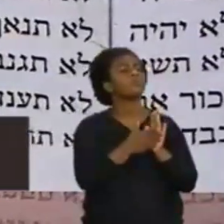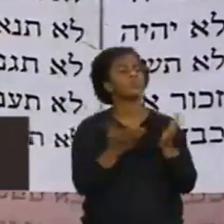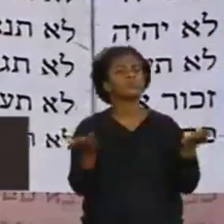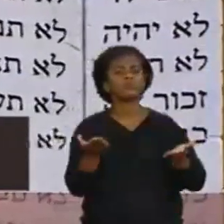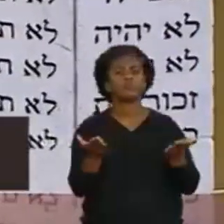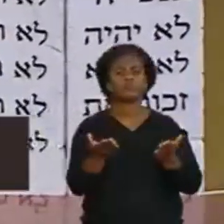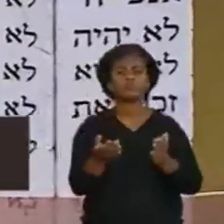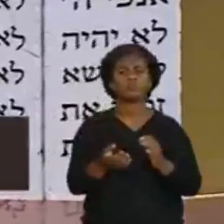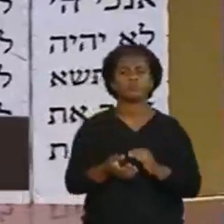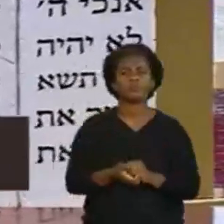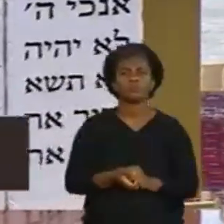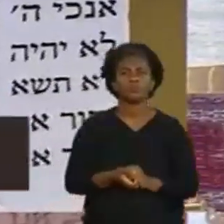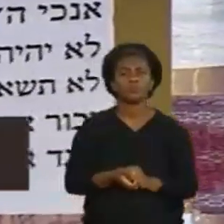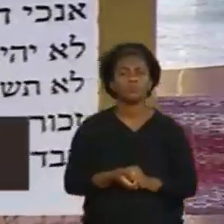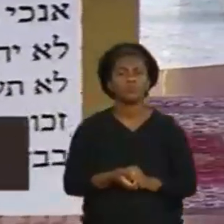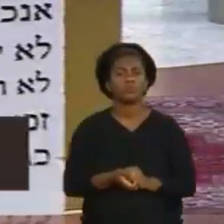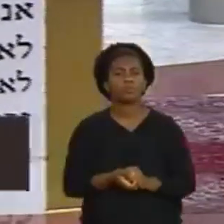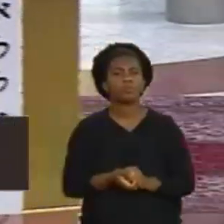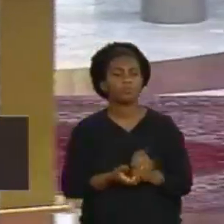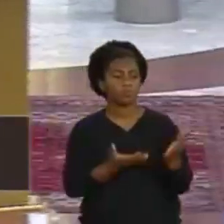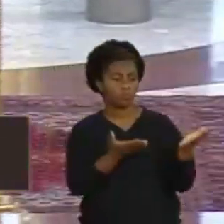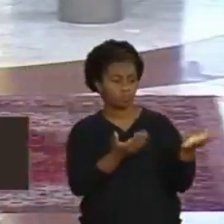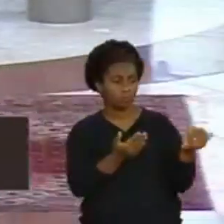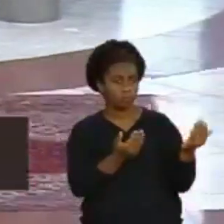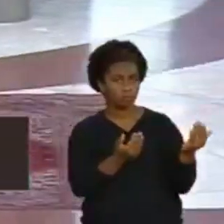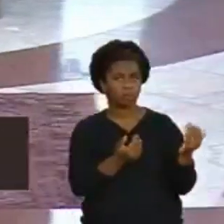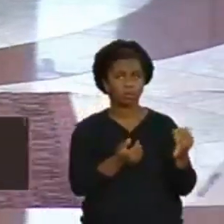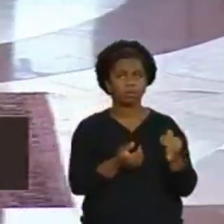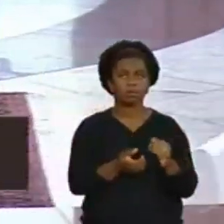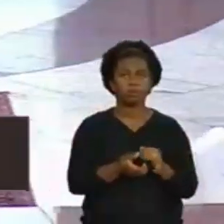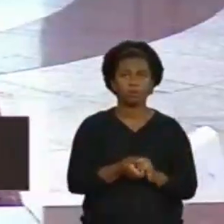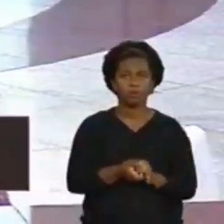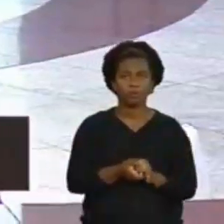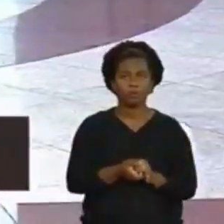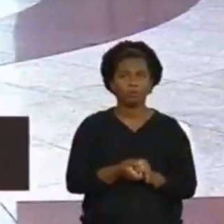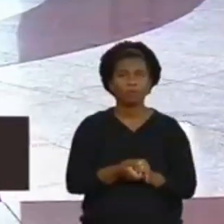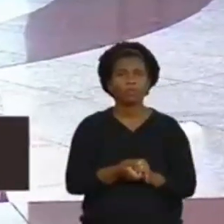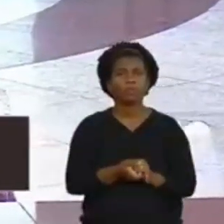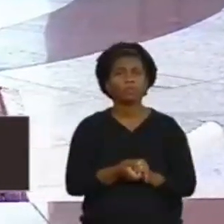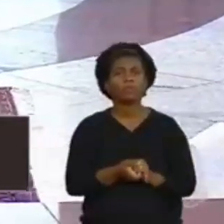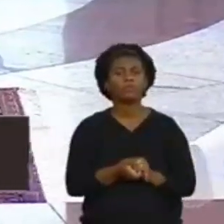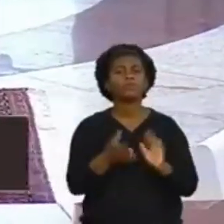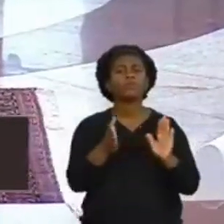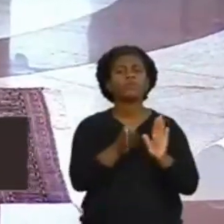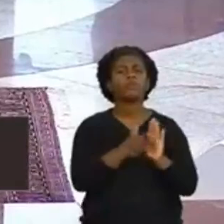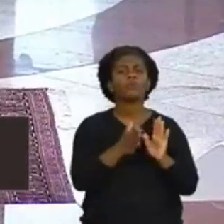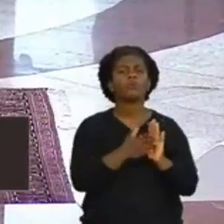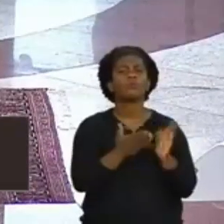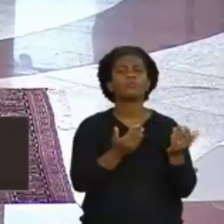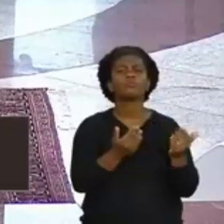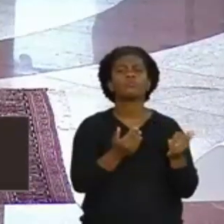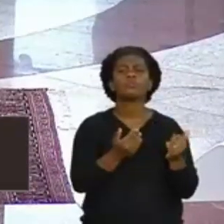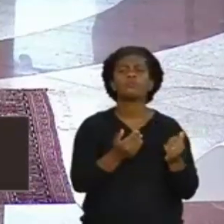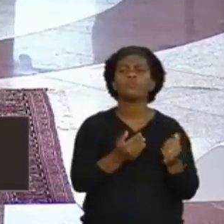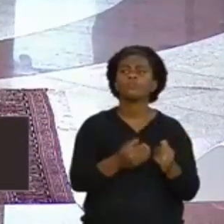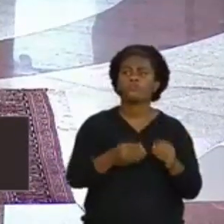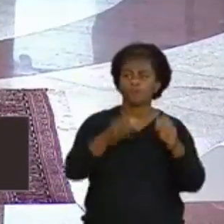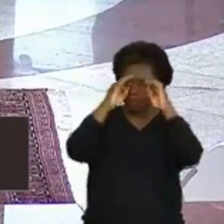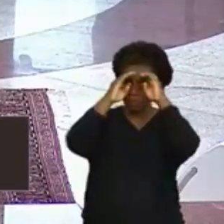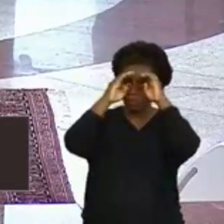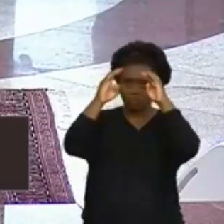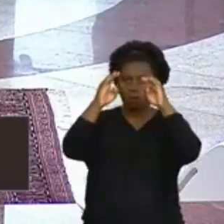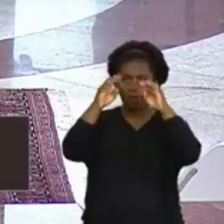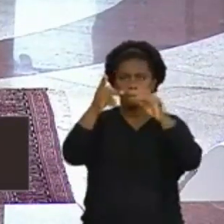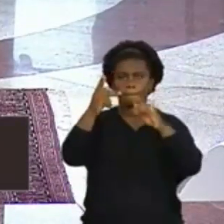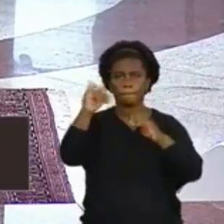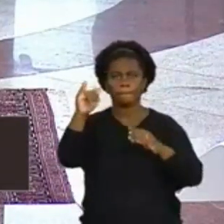O voto dos jovens que vão honrar os pais. Tem algum jovem que trouxe o seu propósito? Eu trouxe. Vem